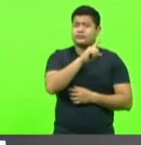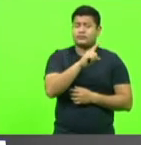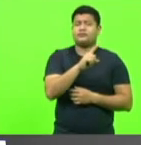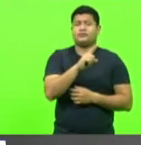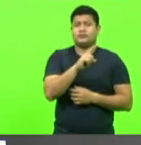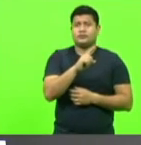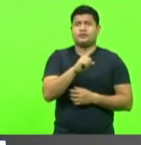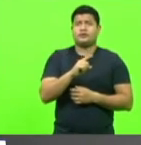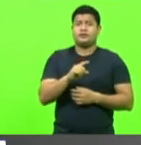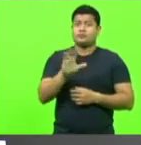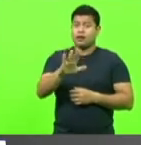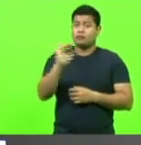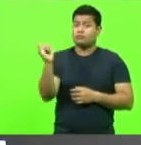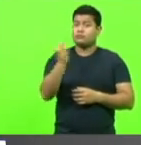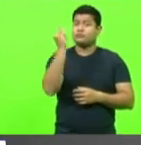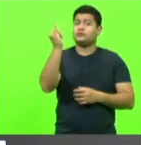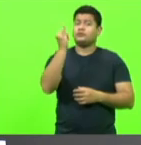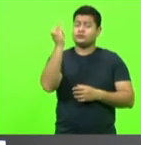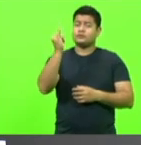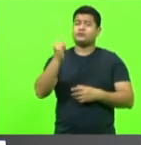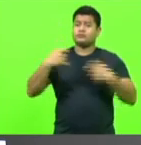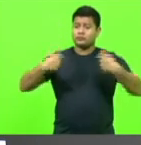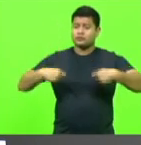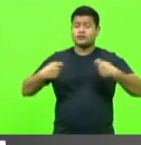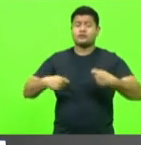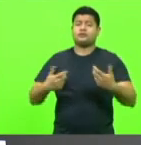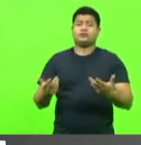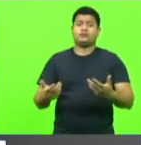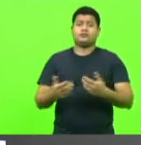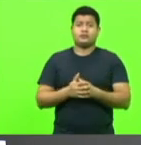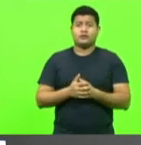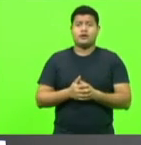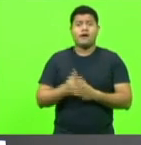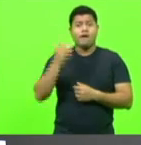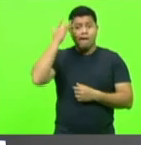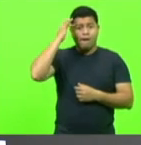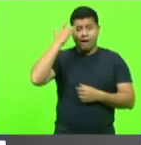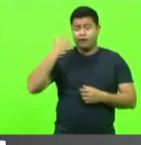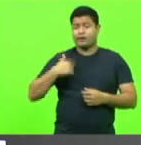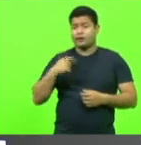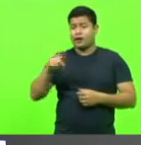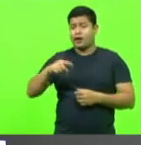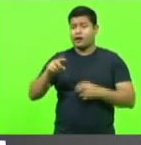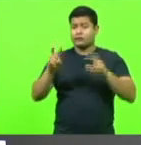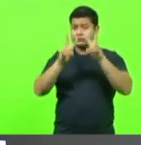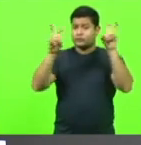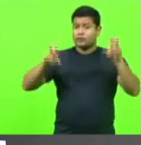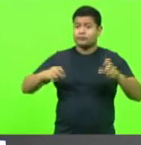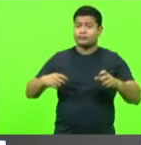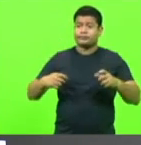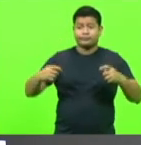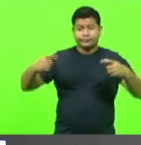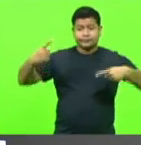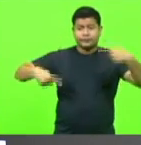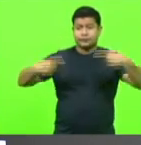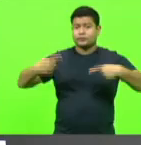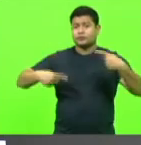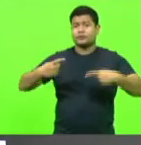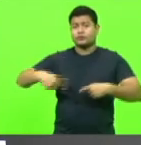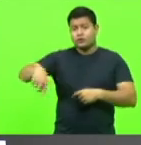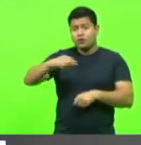são elementos raros e importantíssimos acho que isso vai ser motivo de debate de uma conversa